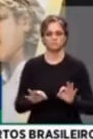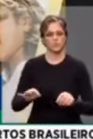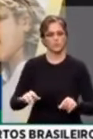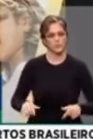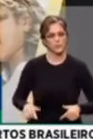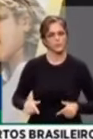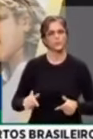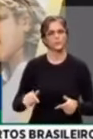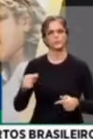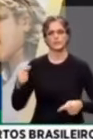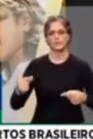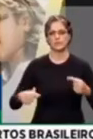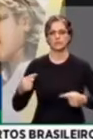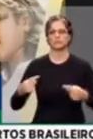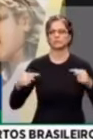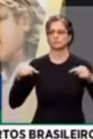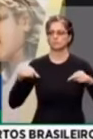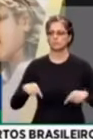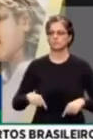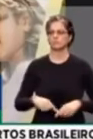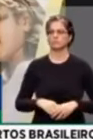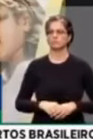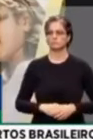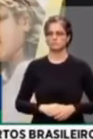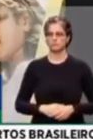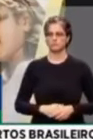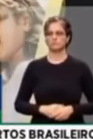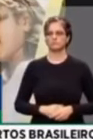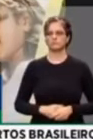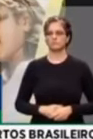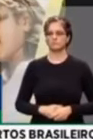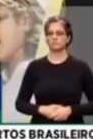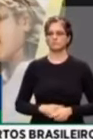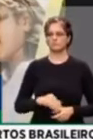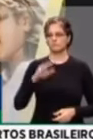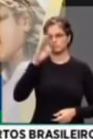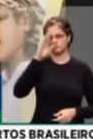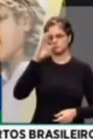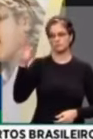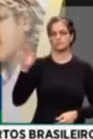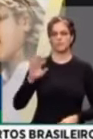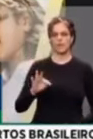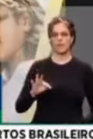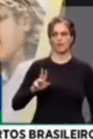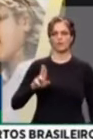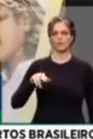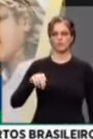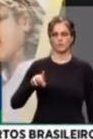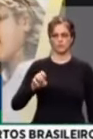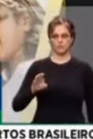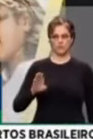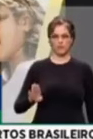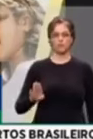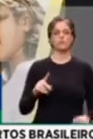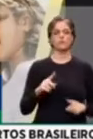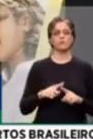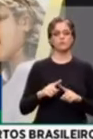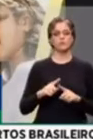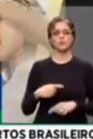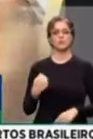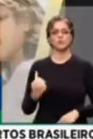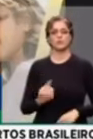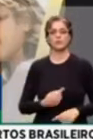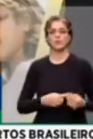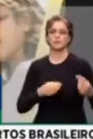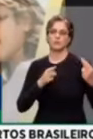presidente. E eu faço esse encaminhamento priorizando a questão do Fundeb, porque é uma questão que está sobre a nossa